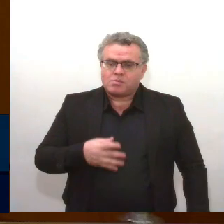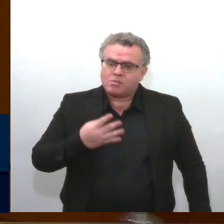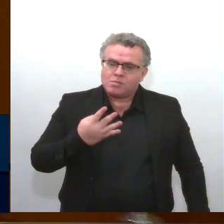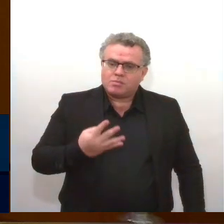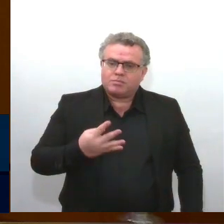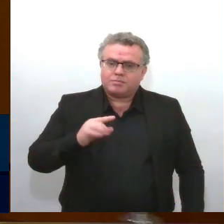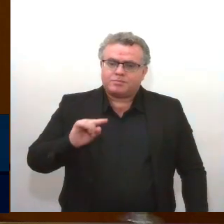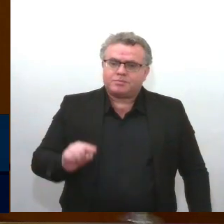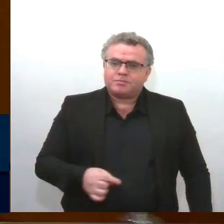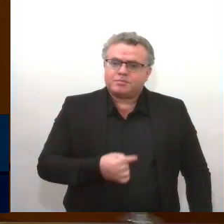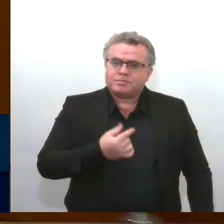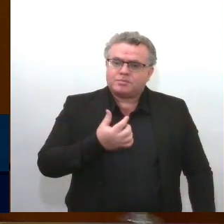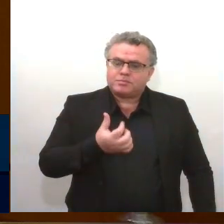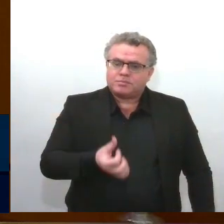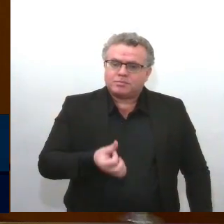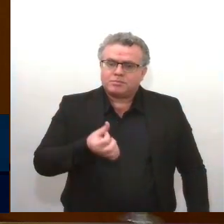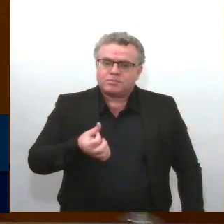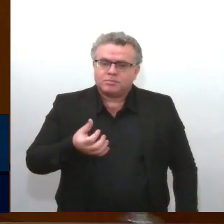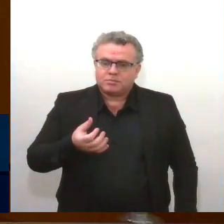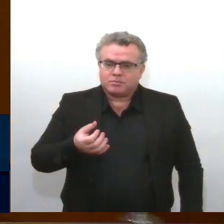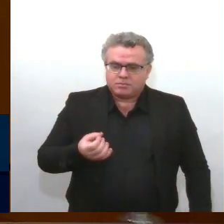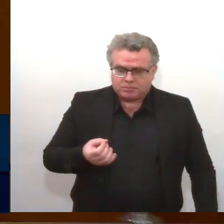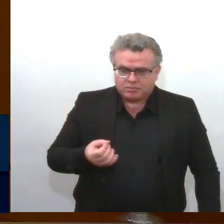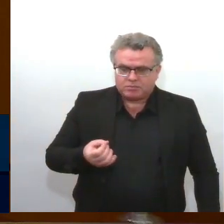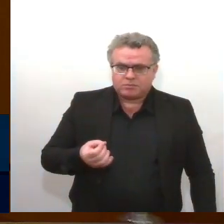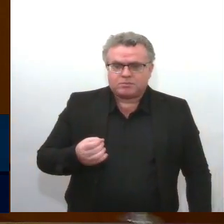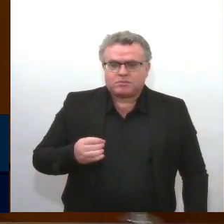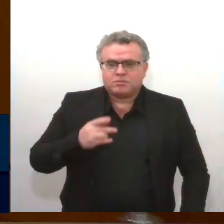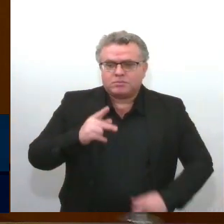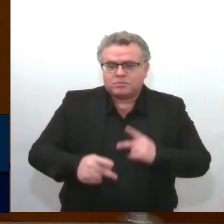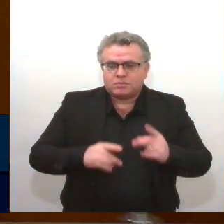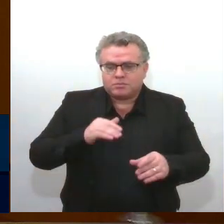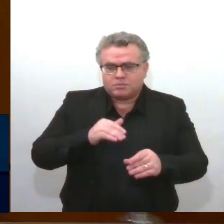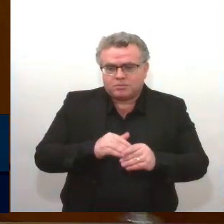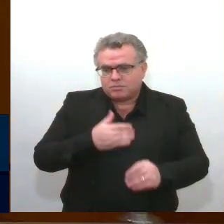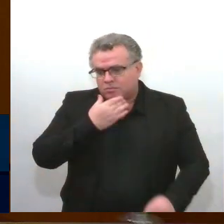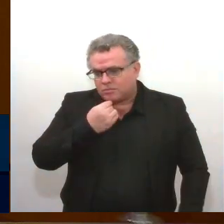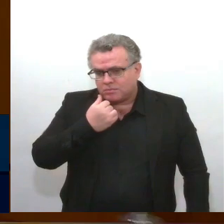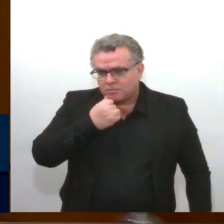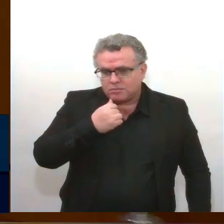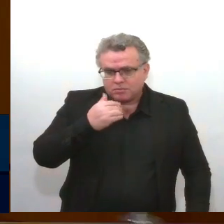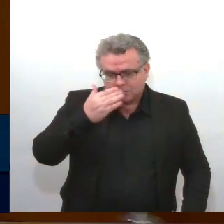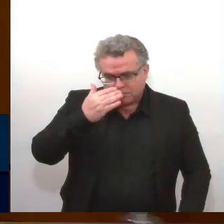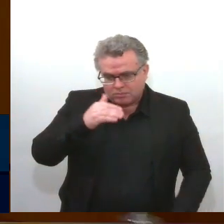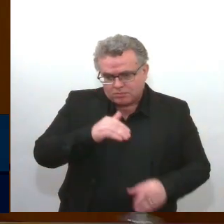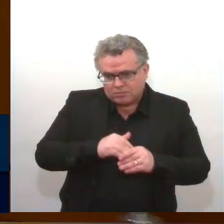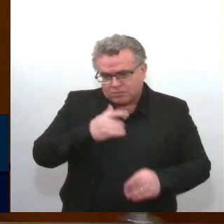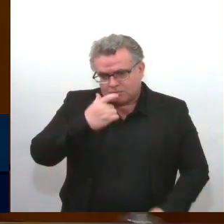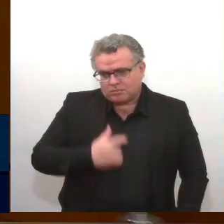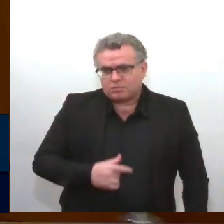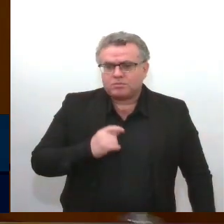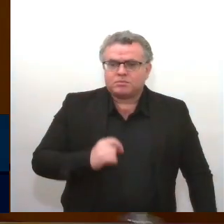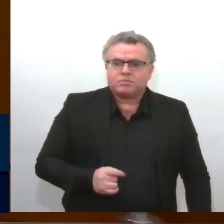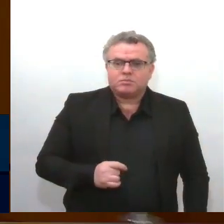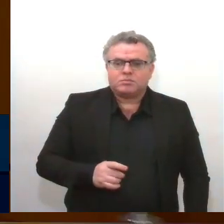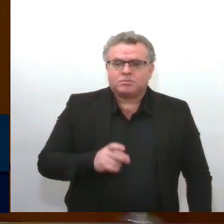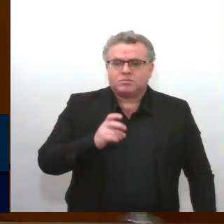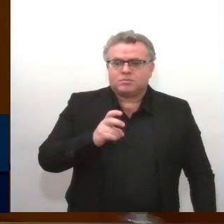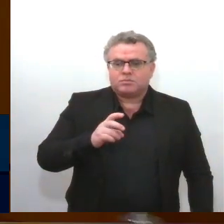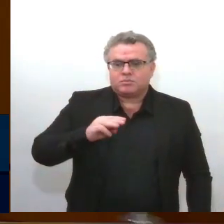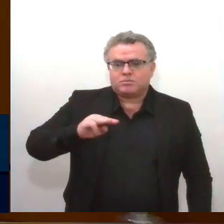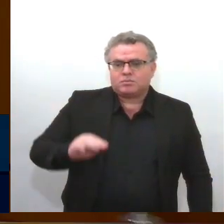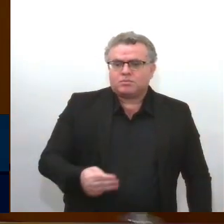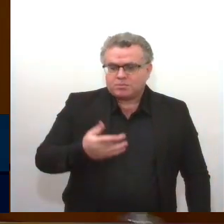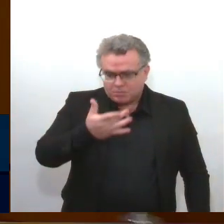4660 eleitores e eleitoras que me confiaram o voto foram quase 5.000 pessoas que foram às ruas